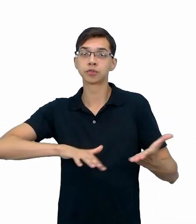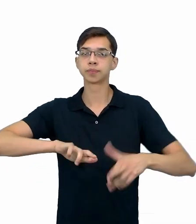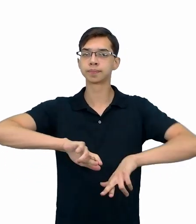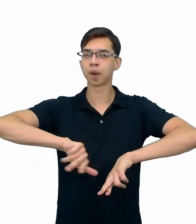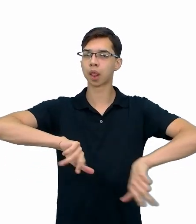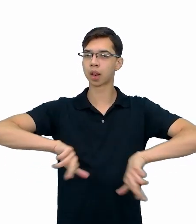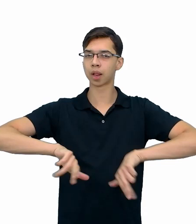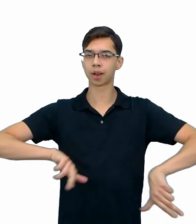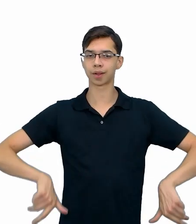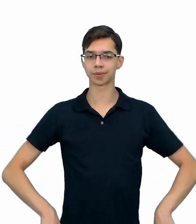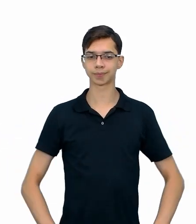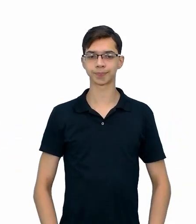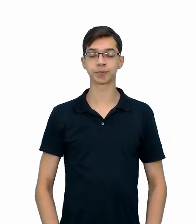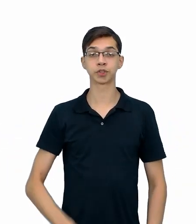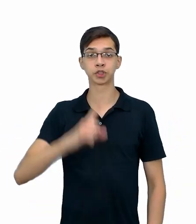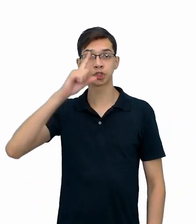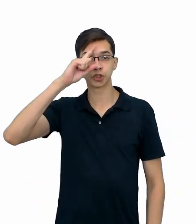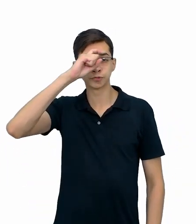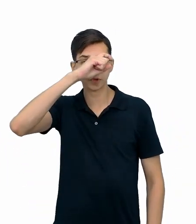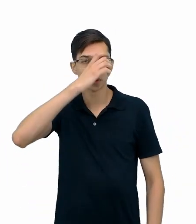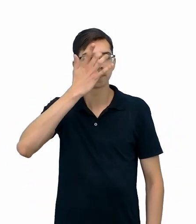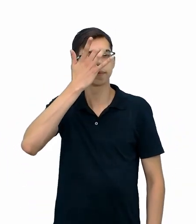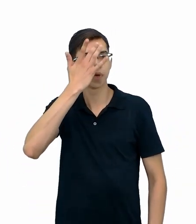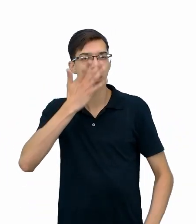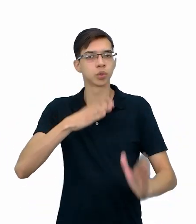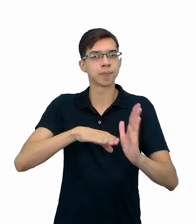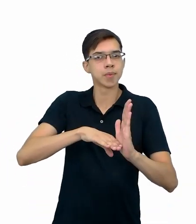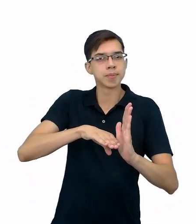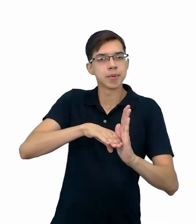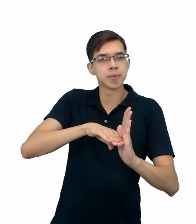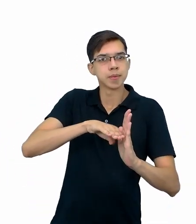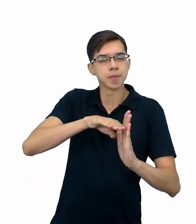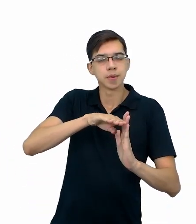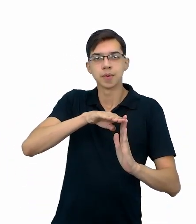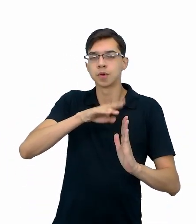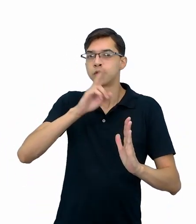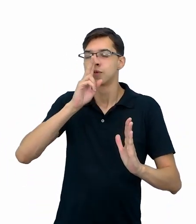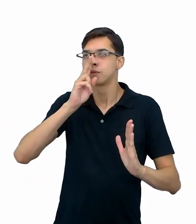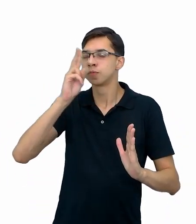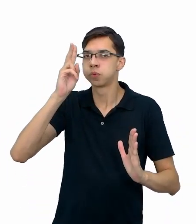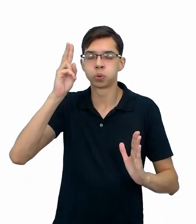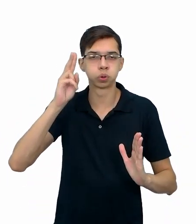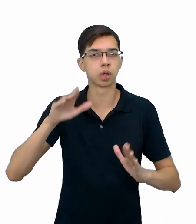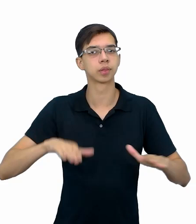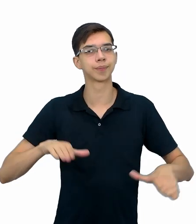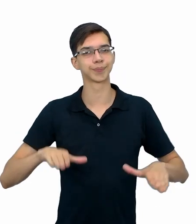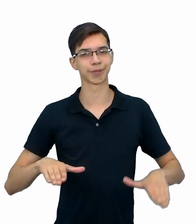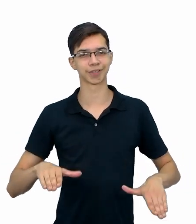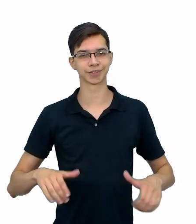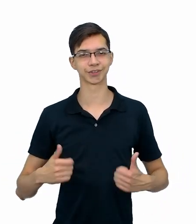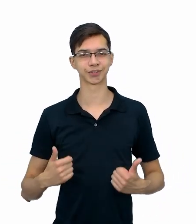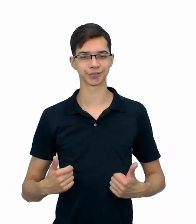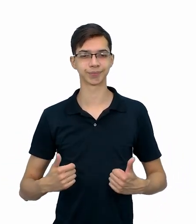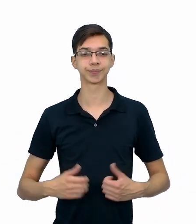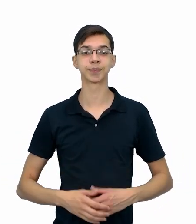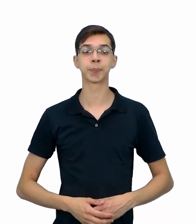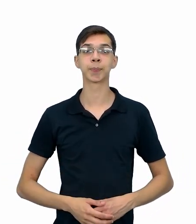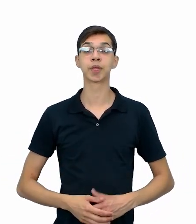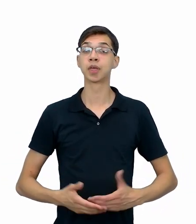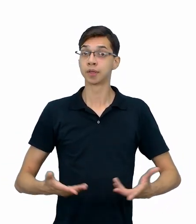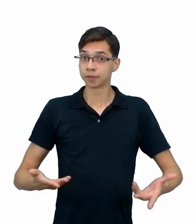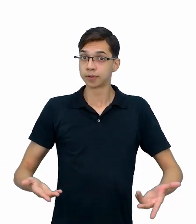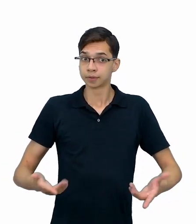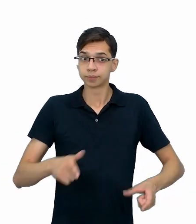diferentes níveis de dificuldades. Então, a gente pode colocar aí para os nossos estudantes essa questão de